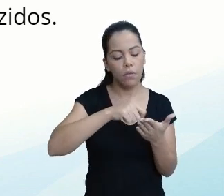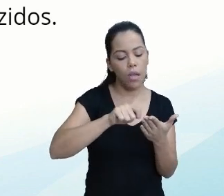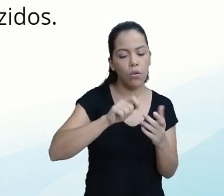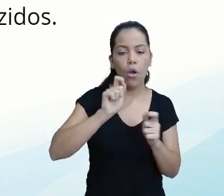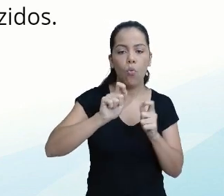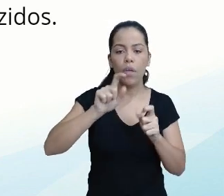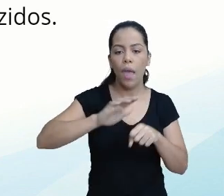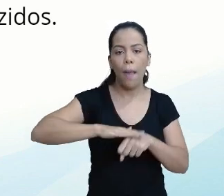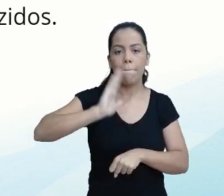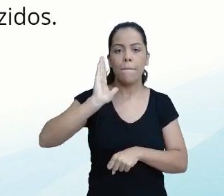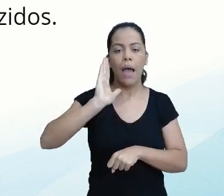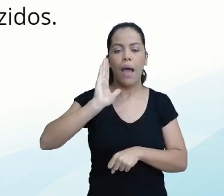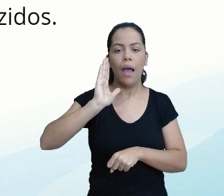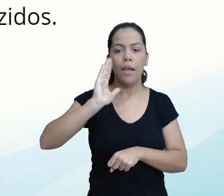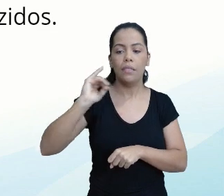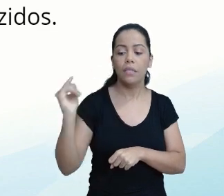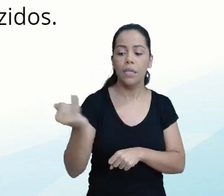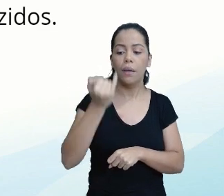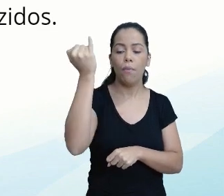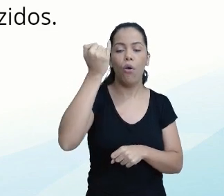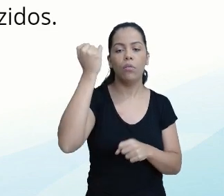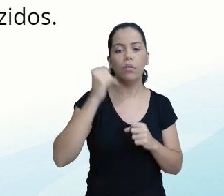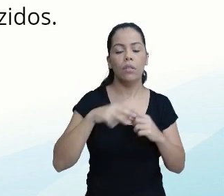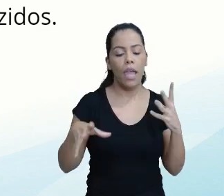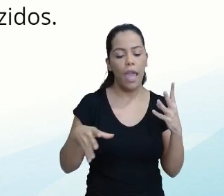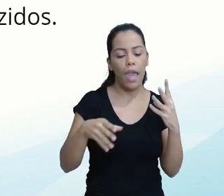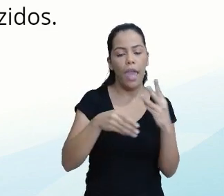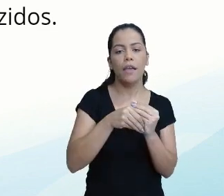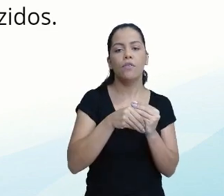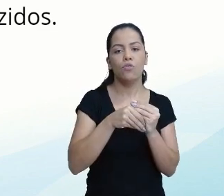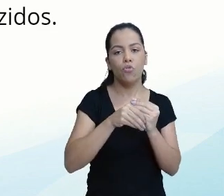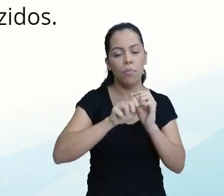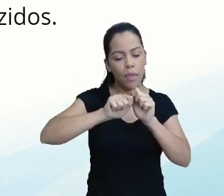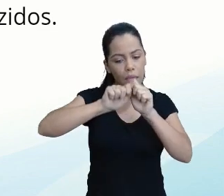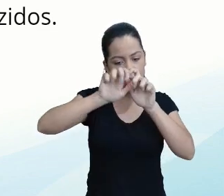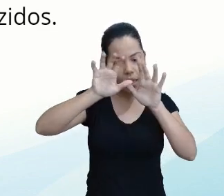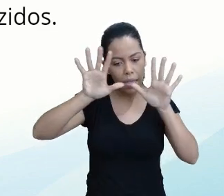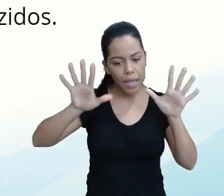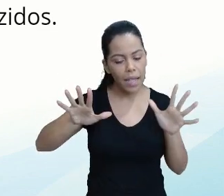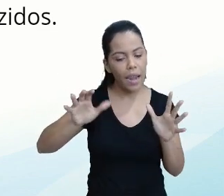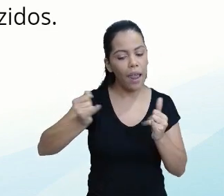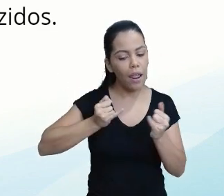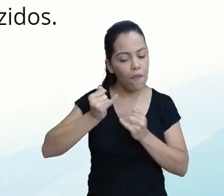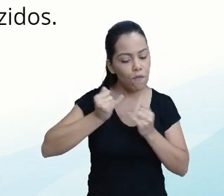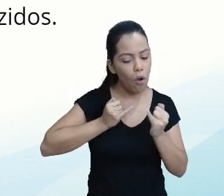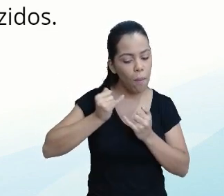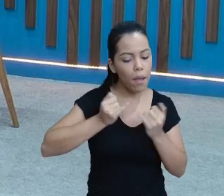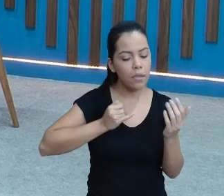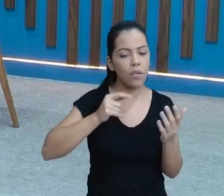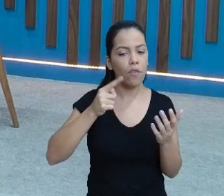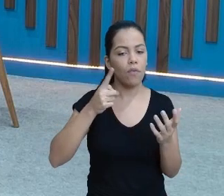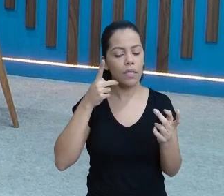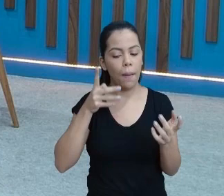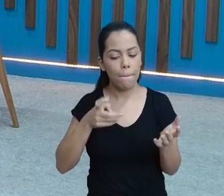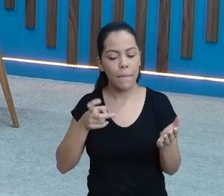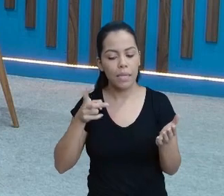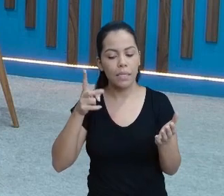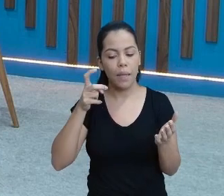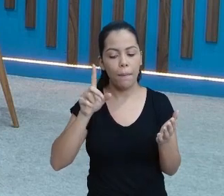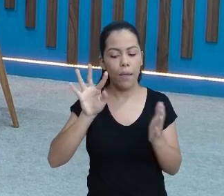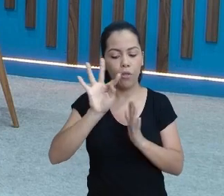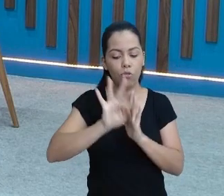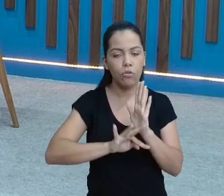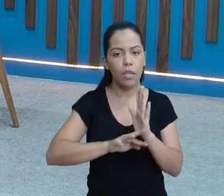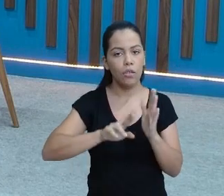importante. Resumir de modo claro, objetivo e conciso todas as informações do texto, porque é um gênero textual breve. Você não vai